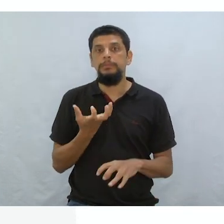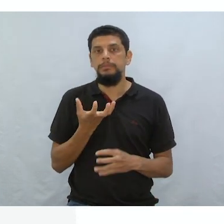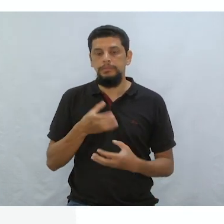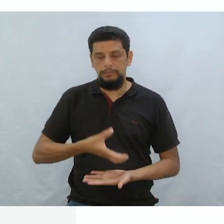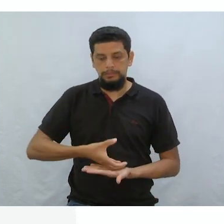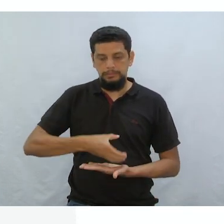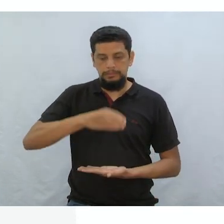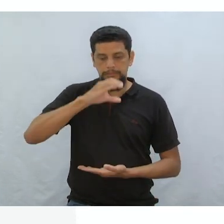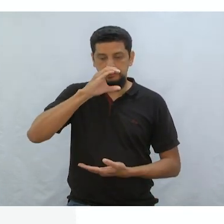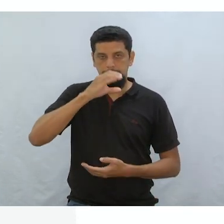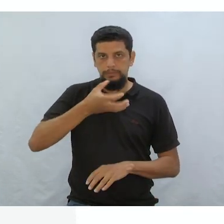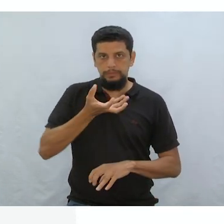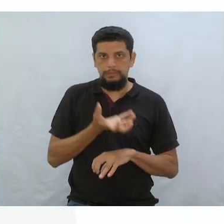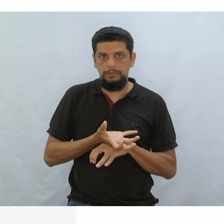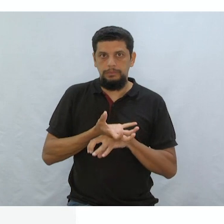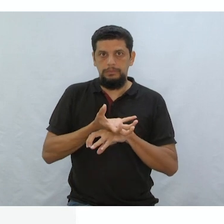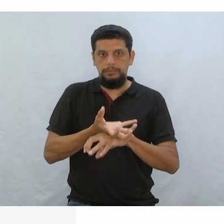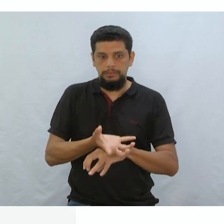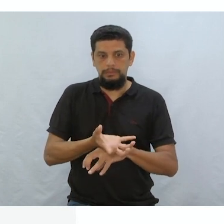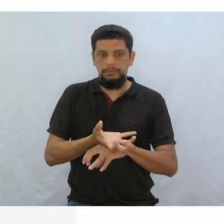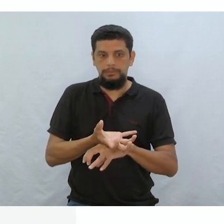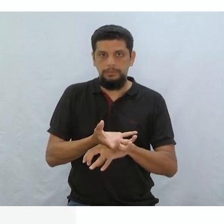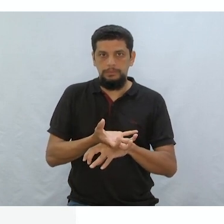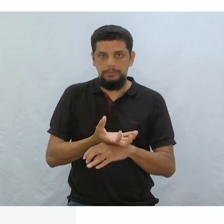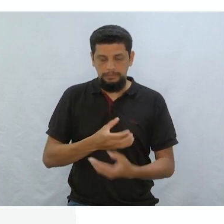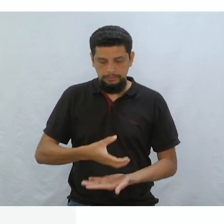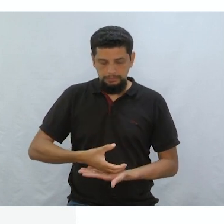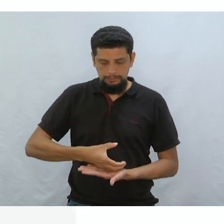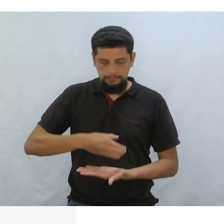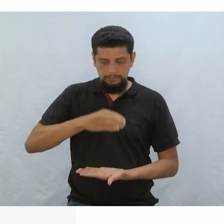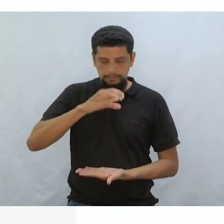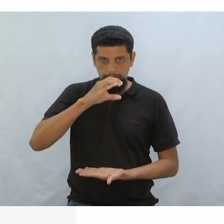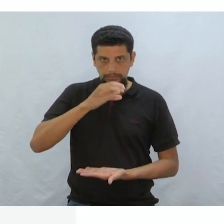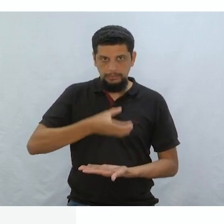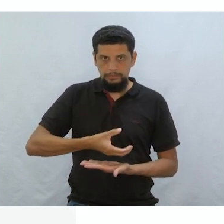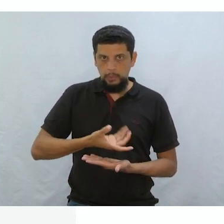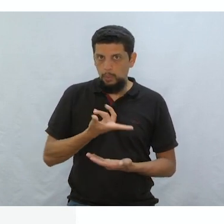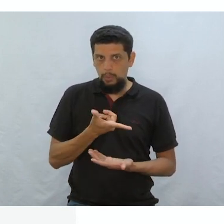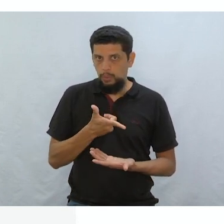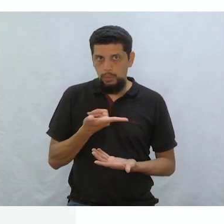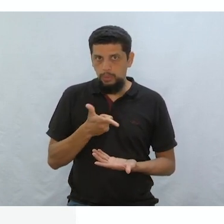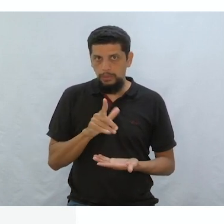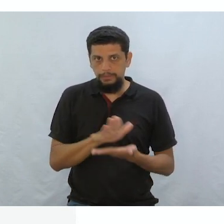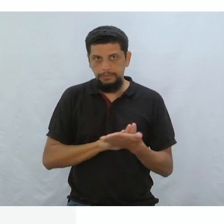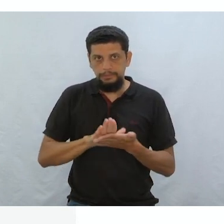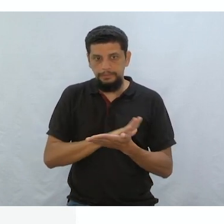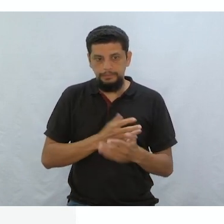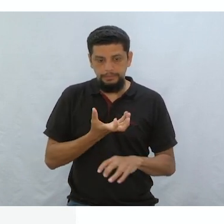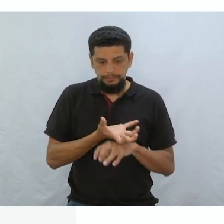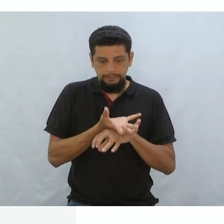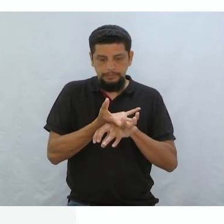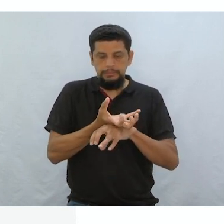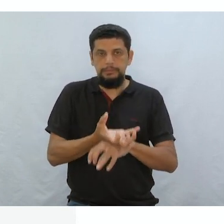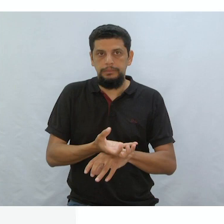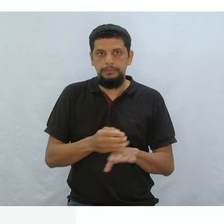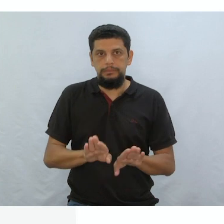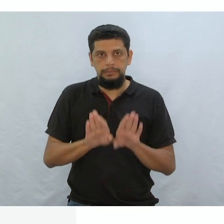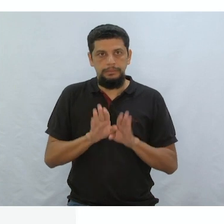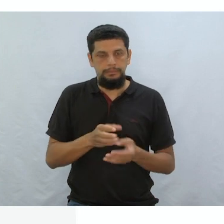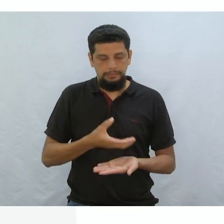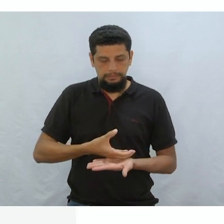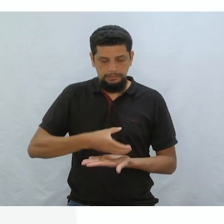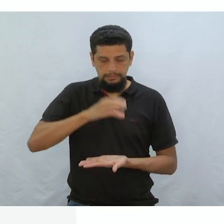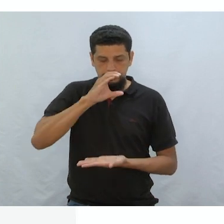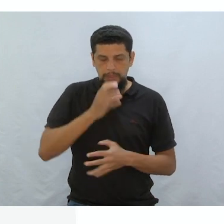próximo. Qual está vazio? Então, o que está vazio é o que está em branco. Também tem uma capacidade em litros,